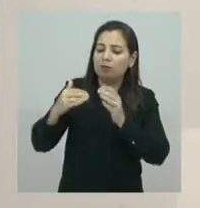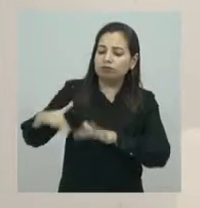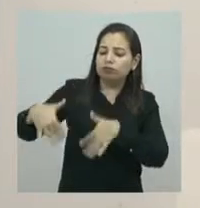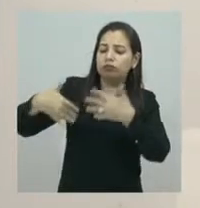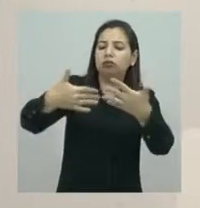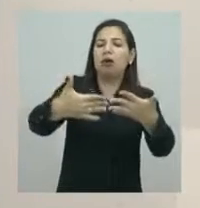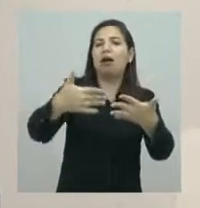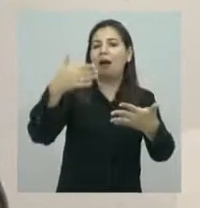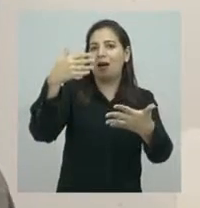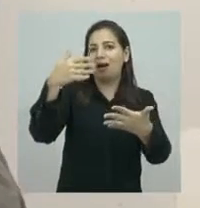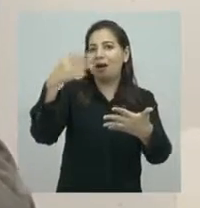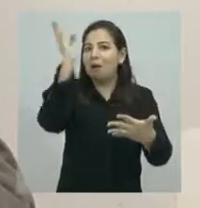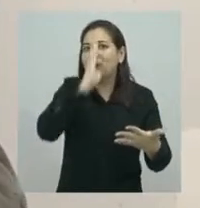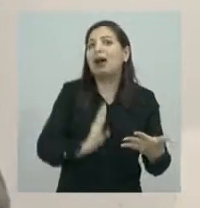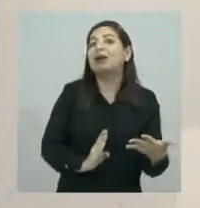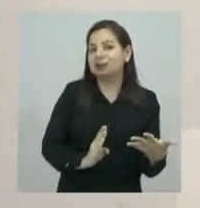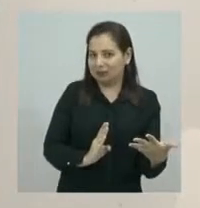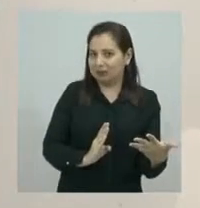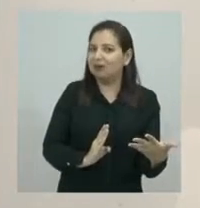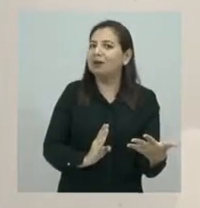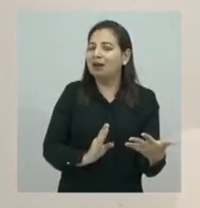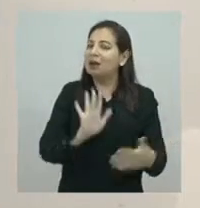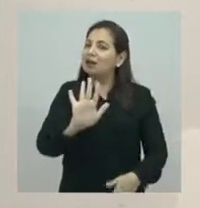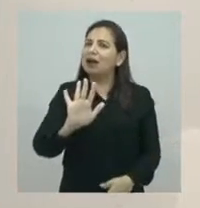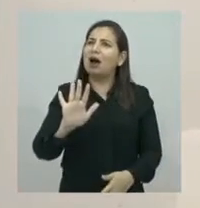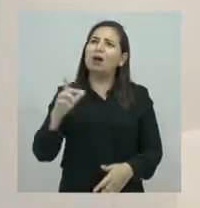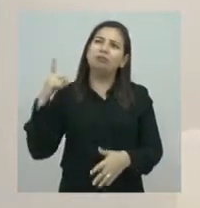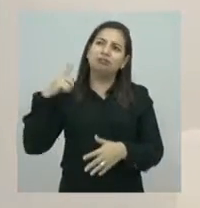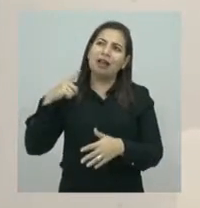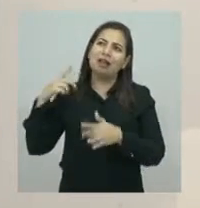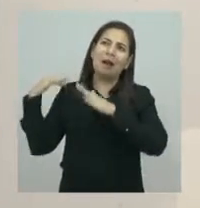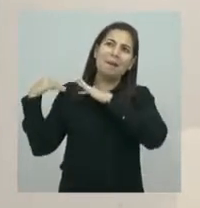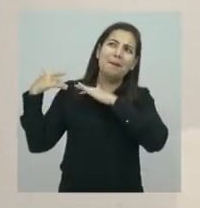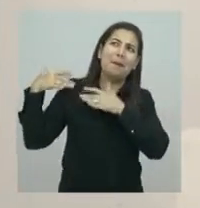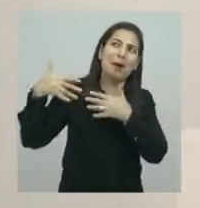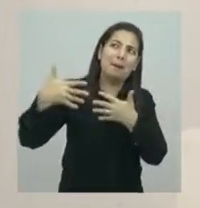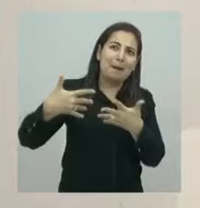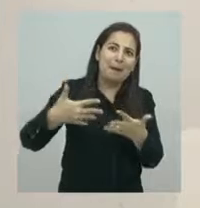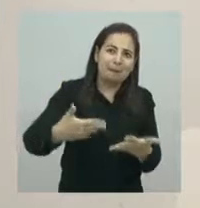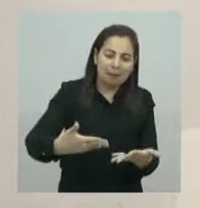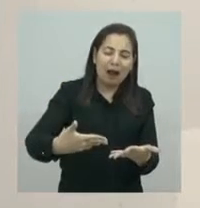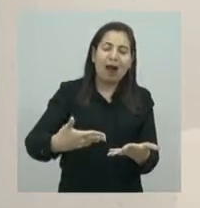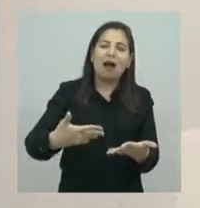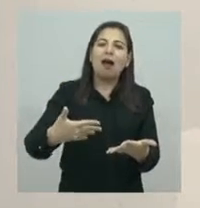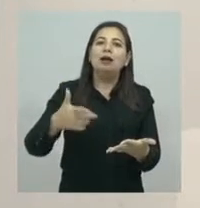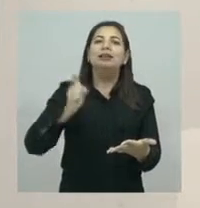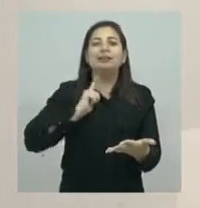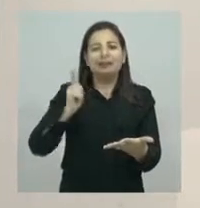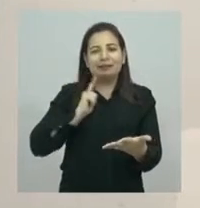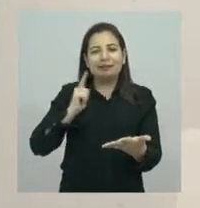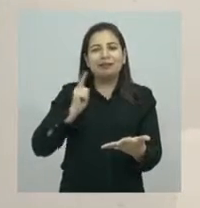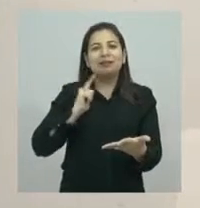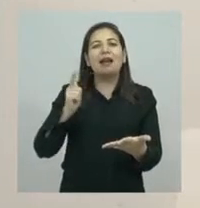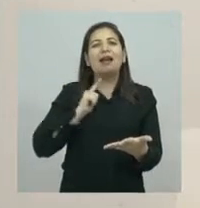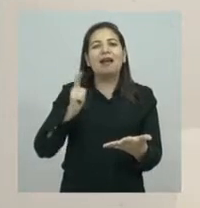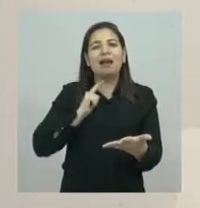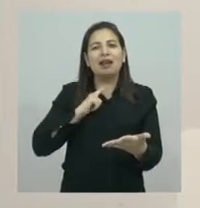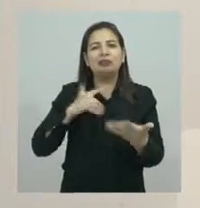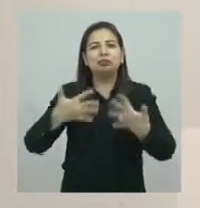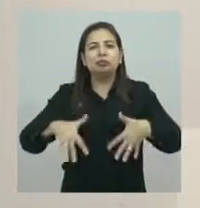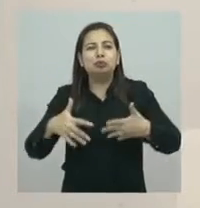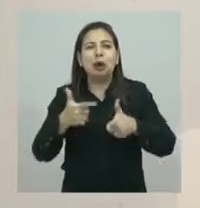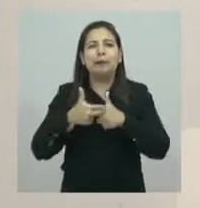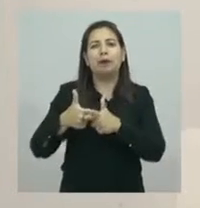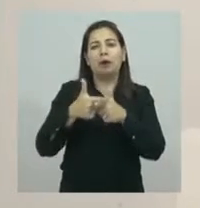país. Então, de lá para cá, muitas coisas vêm sendo acumuladas, entendeu? E o